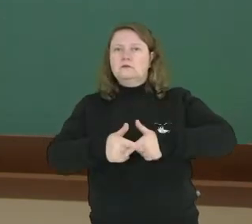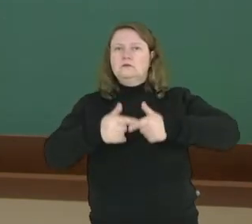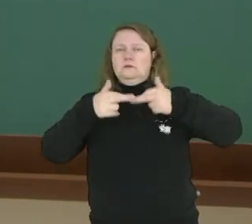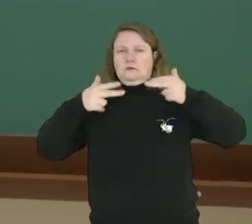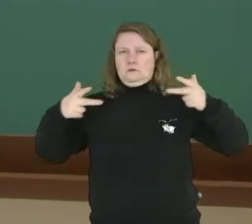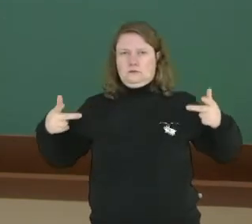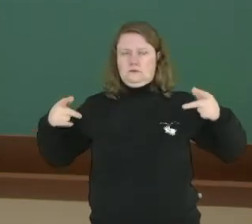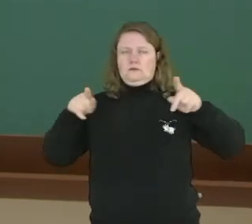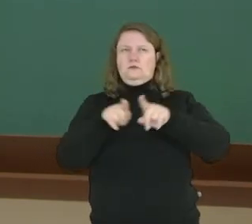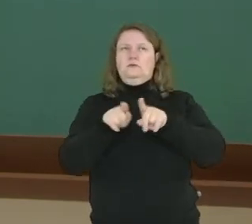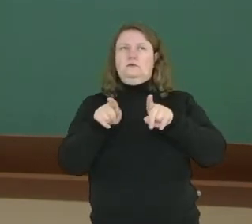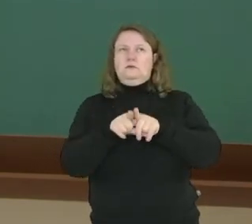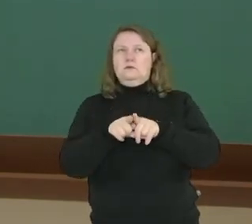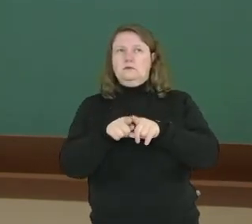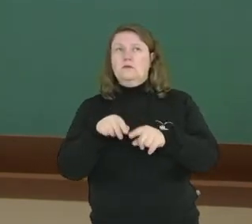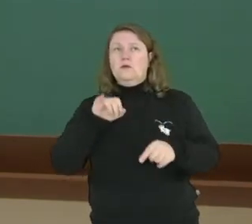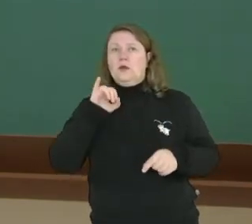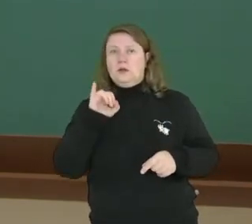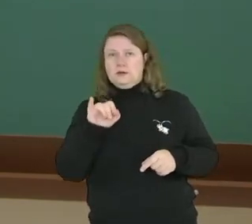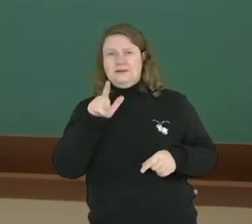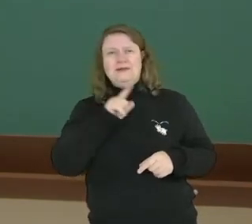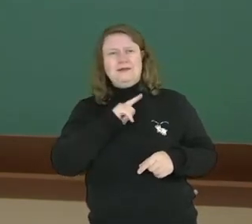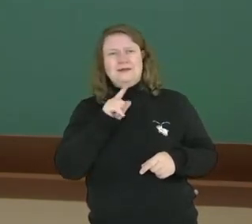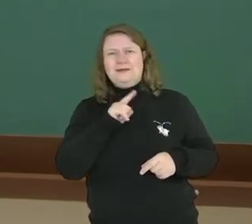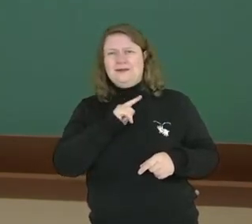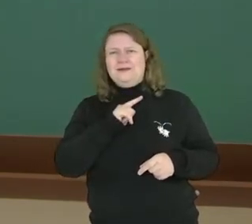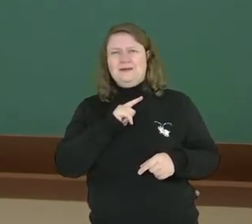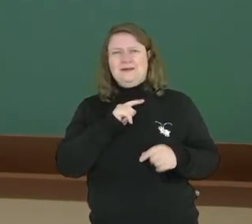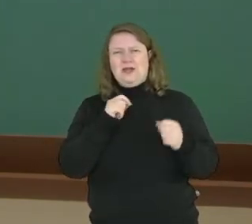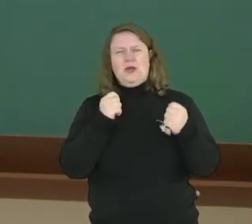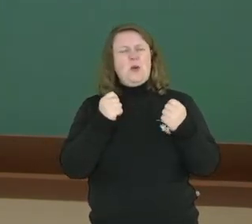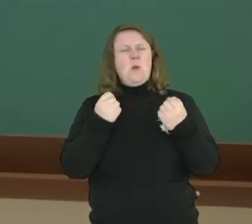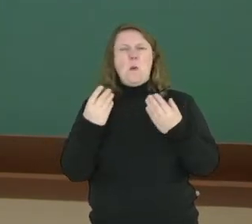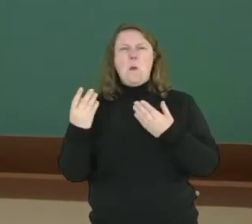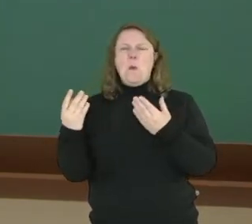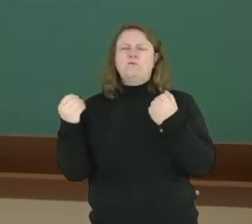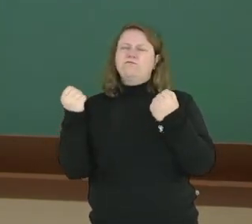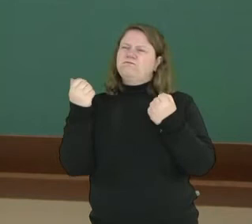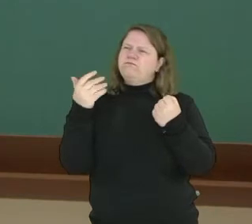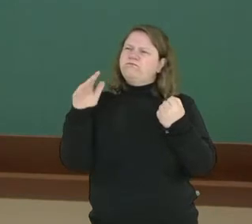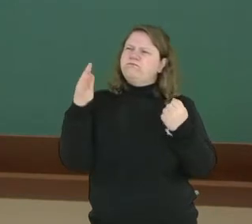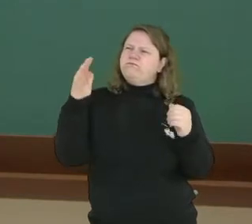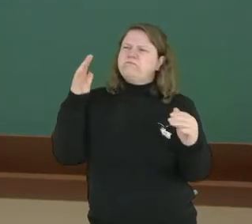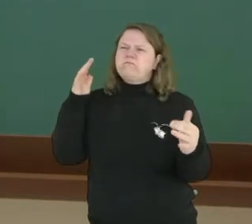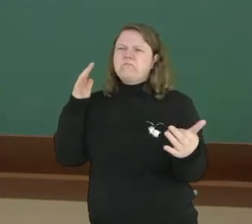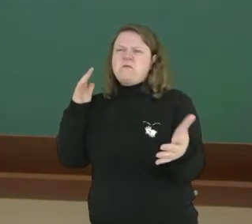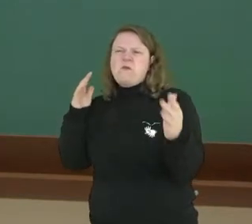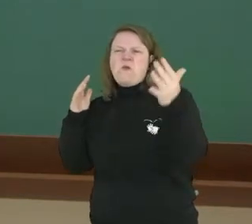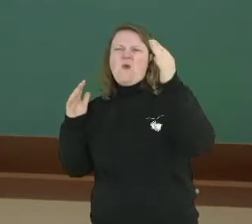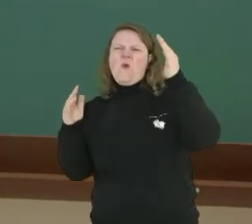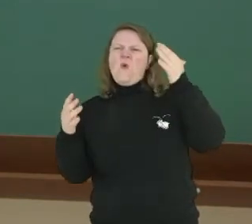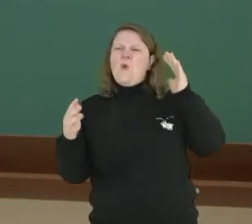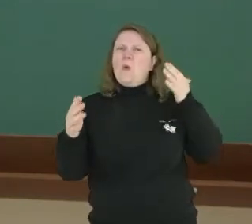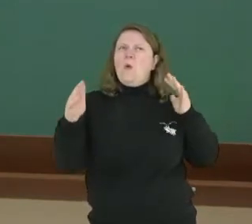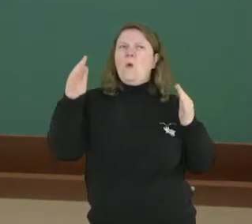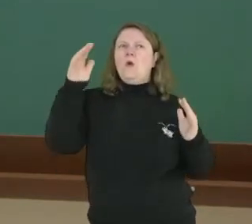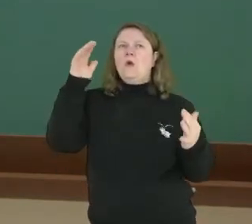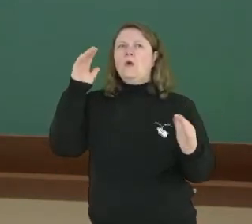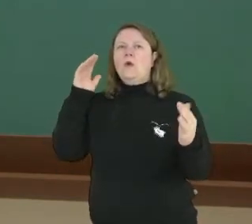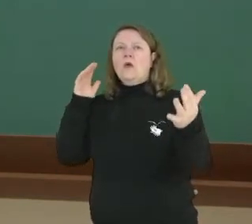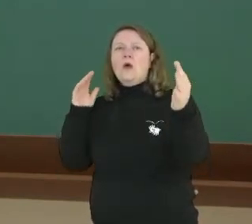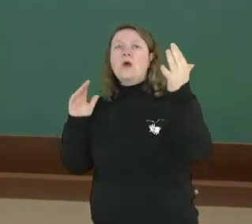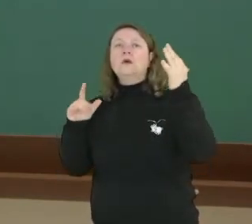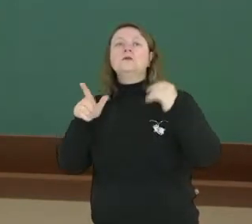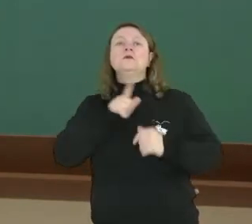Se eu tenho uma floresta rica, né, abundante, ela vai ter uma grande diversidade de